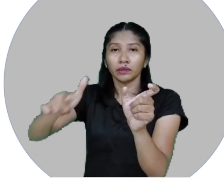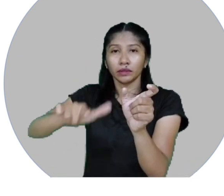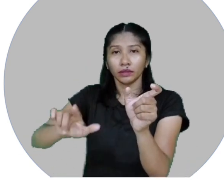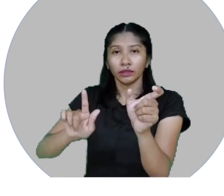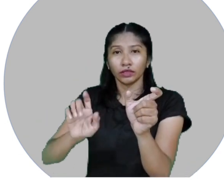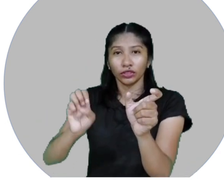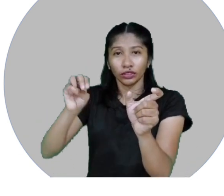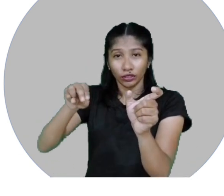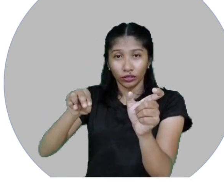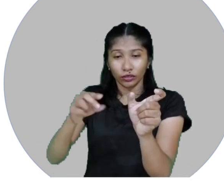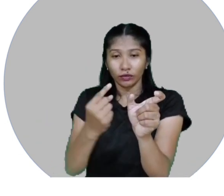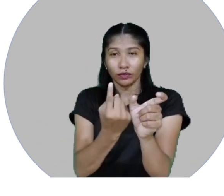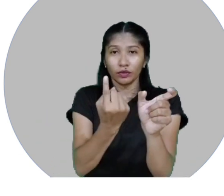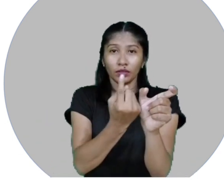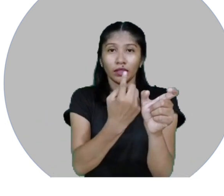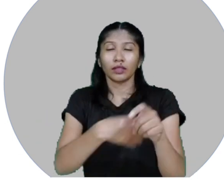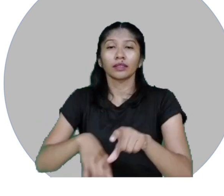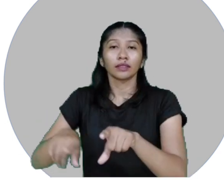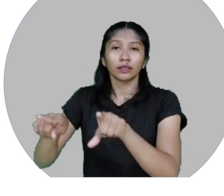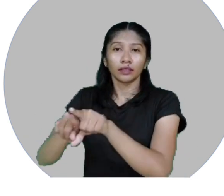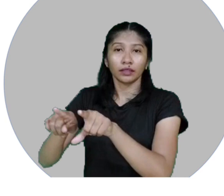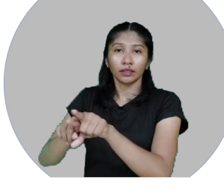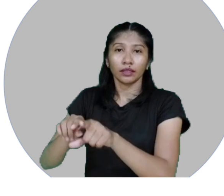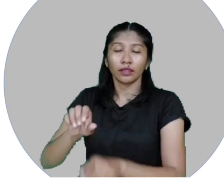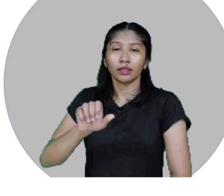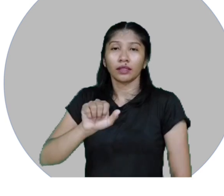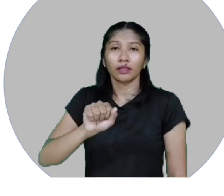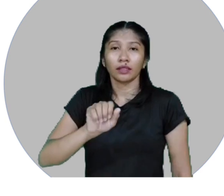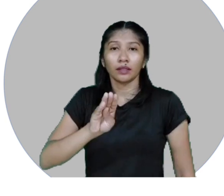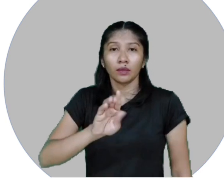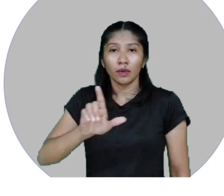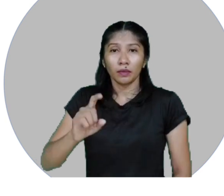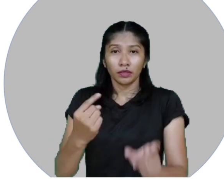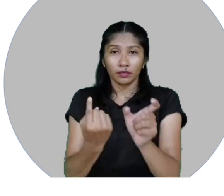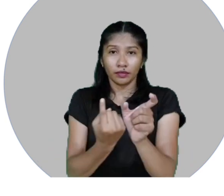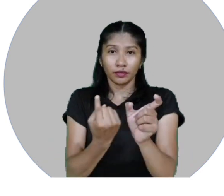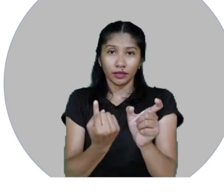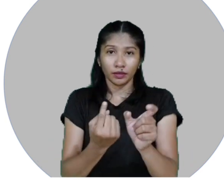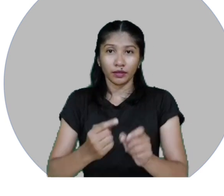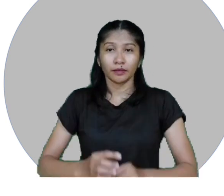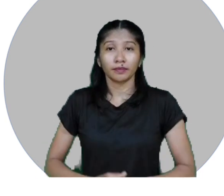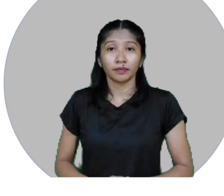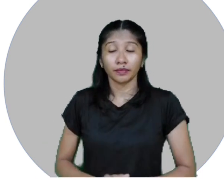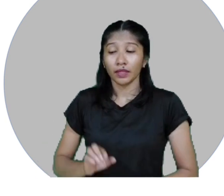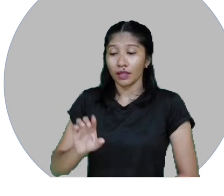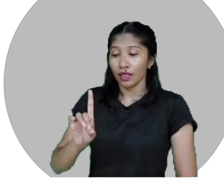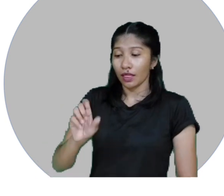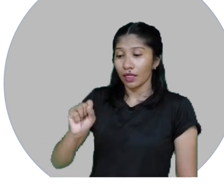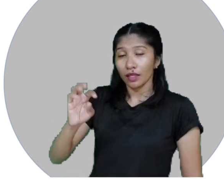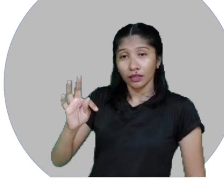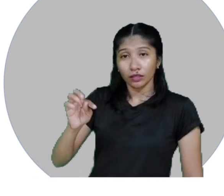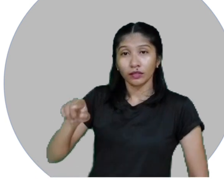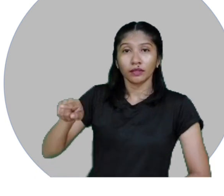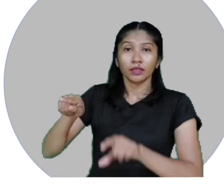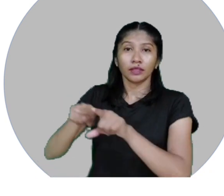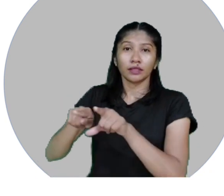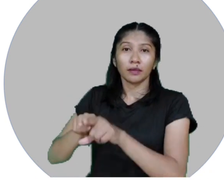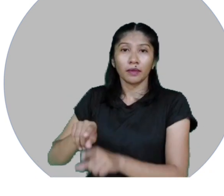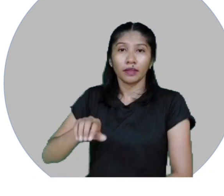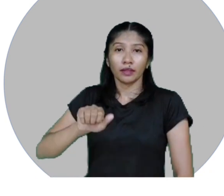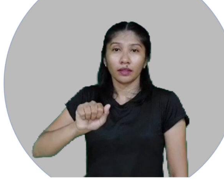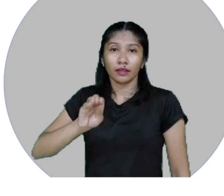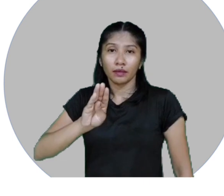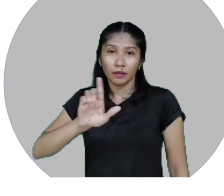genitivo singular e também o ablativo singular, e o dativo e ablativo